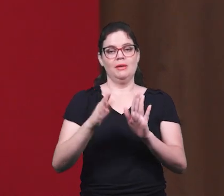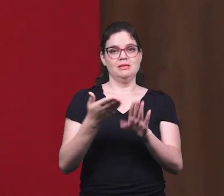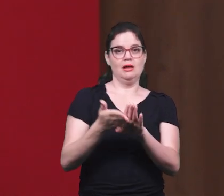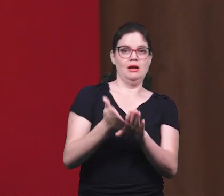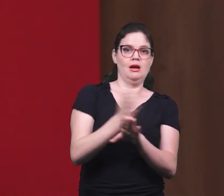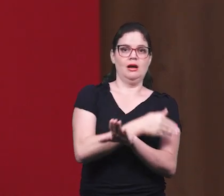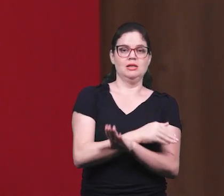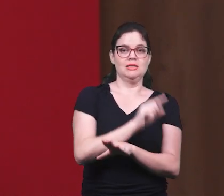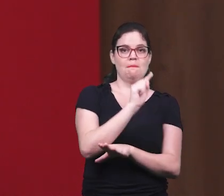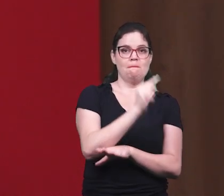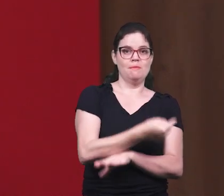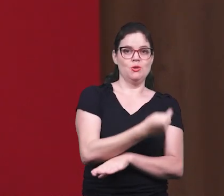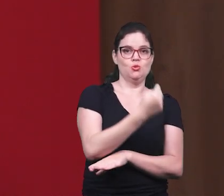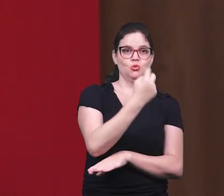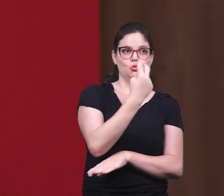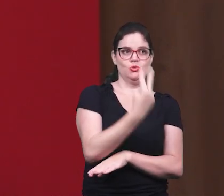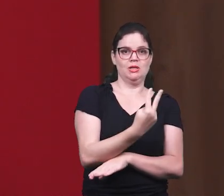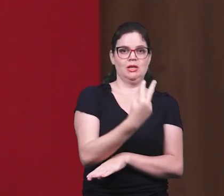1211,